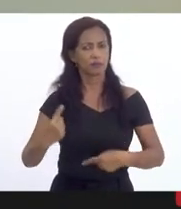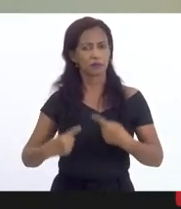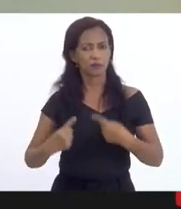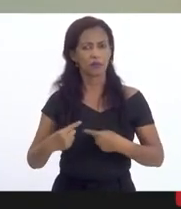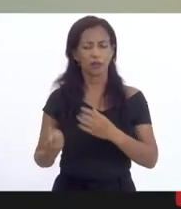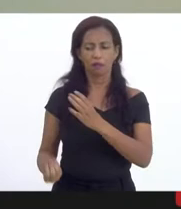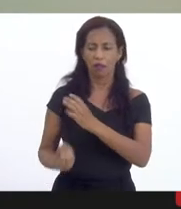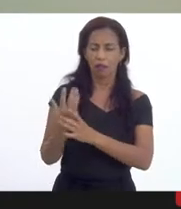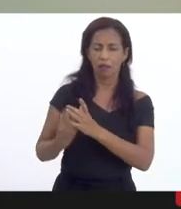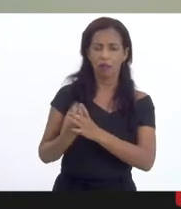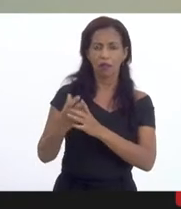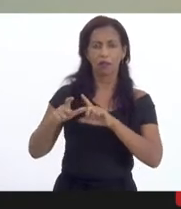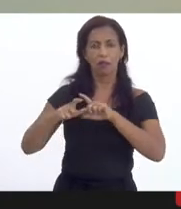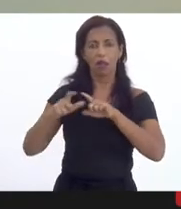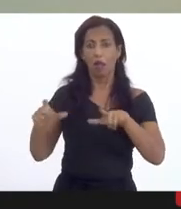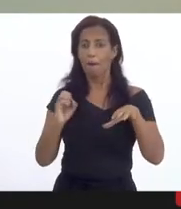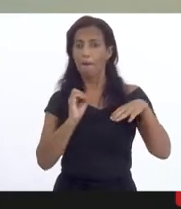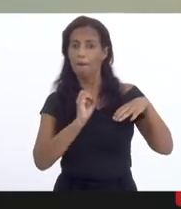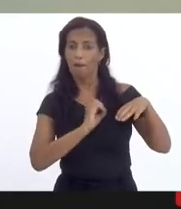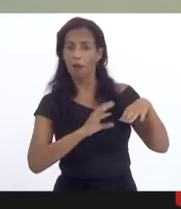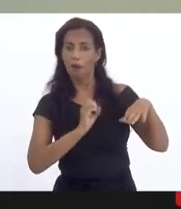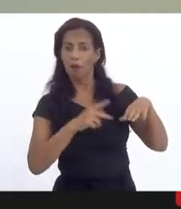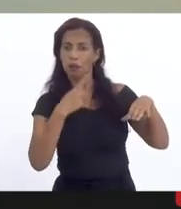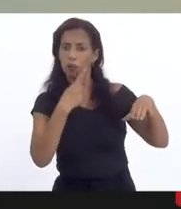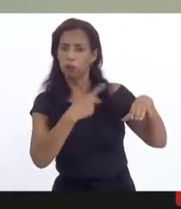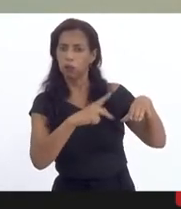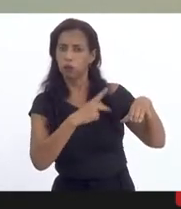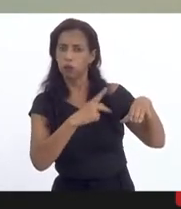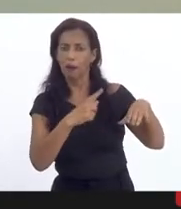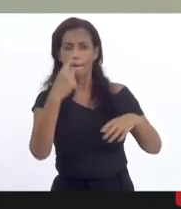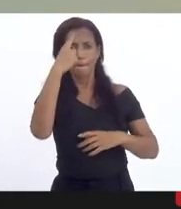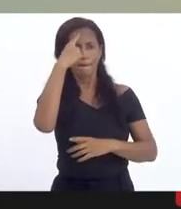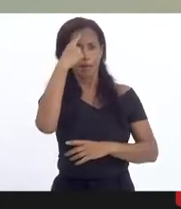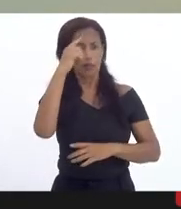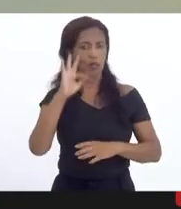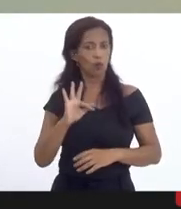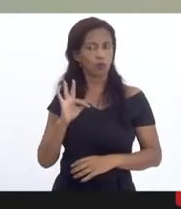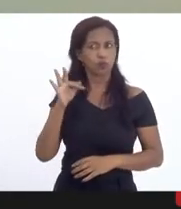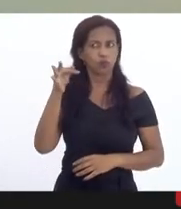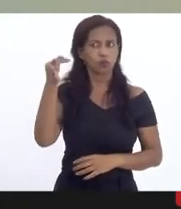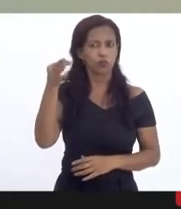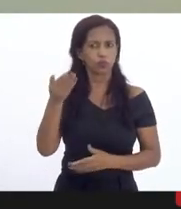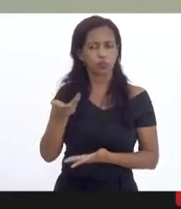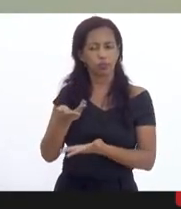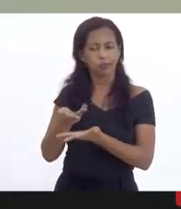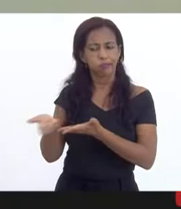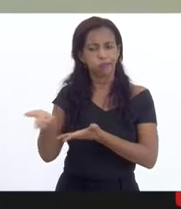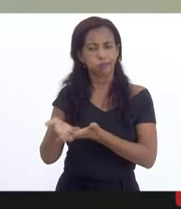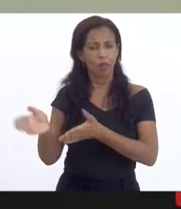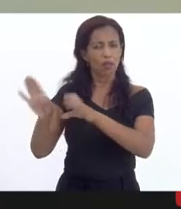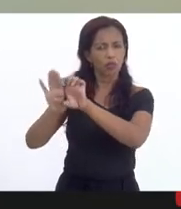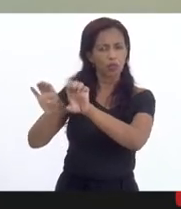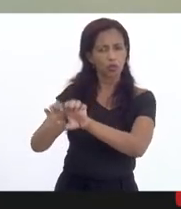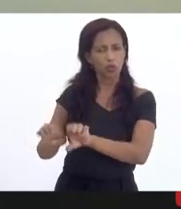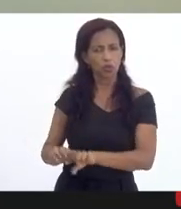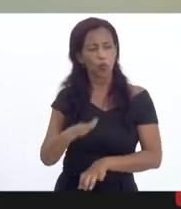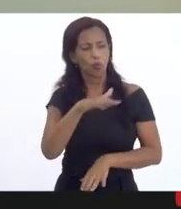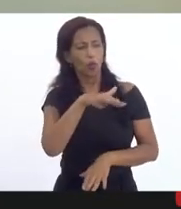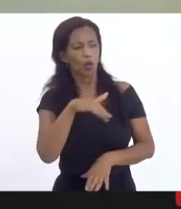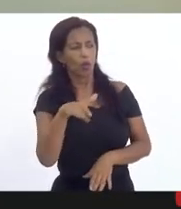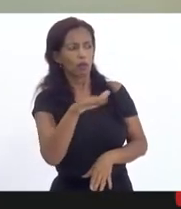da criação de uma grande poupança de investimentos, que a gente possa pensar nos investimentos na área de infraestrutura, na